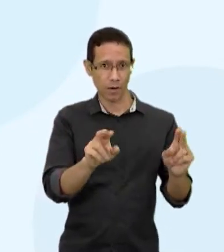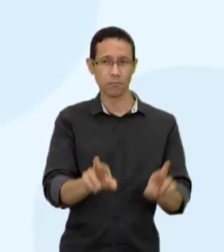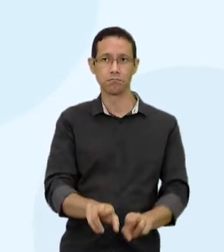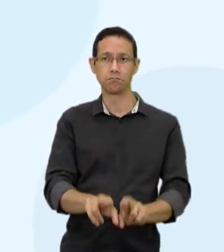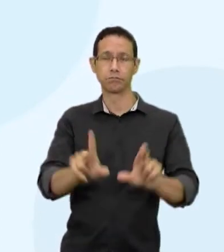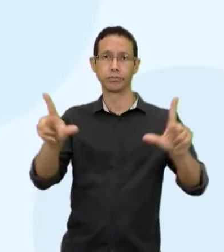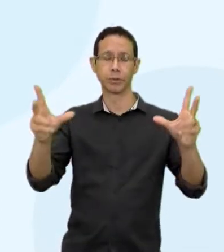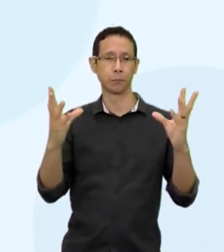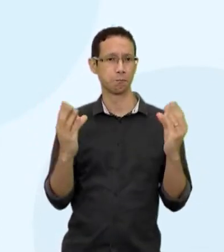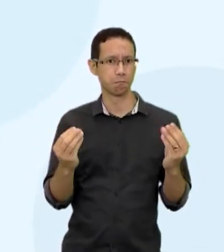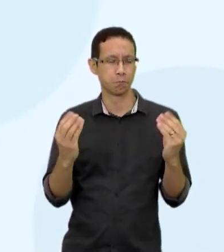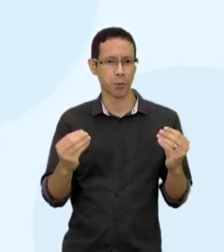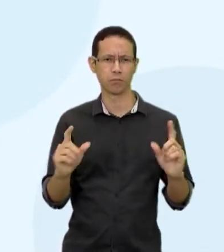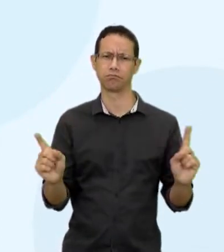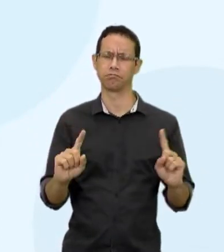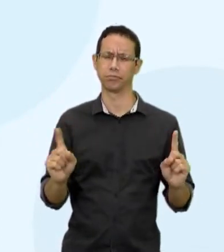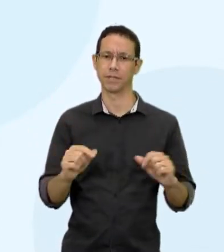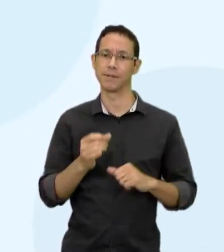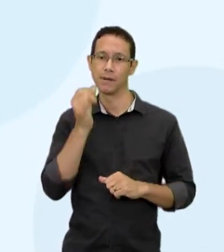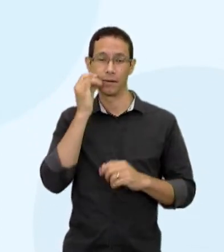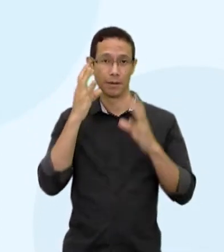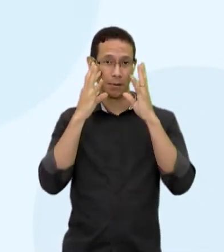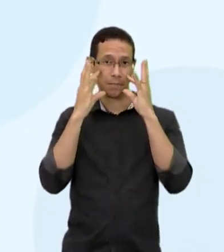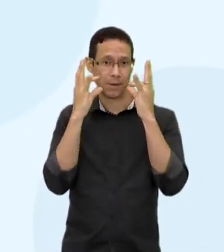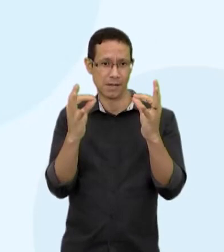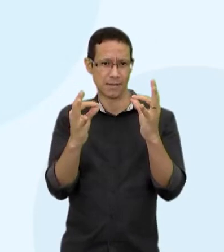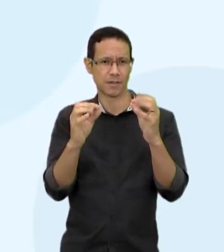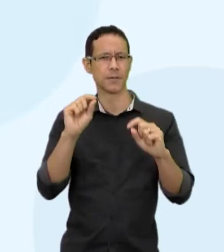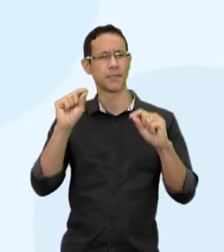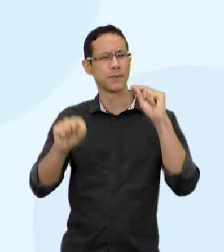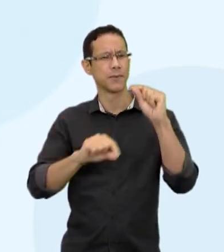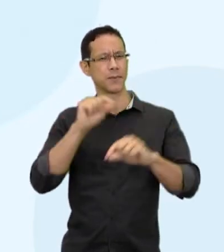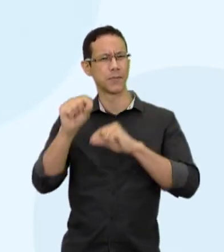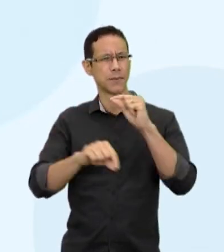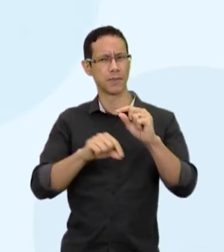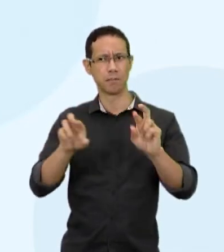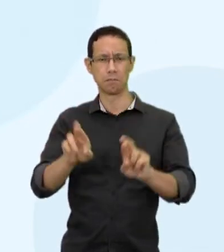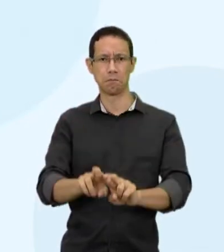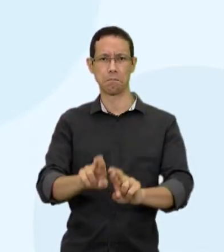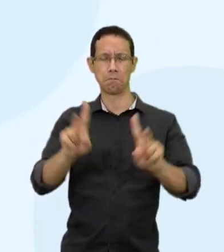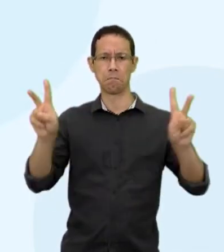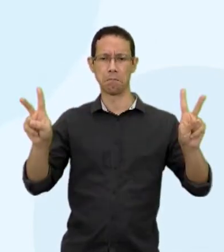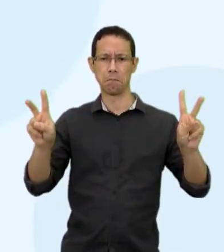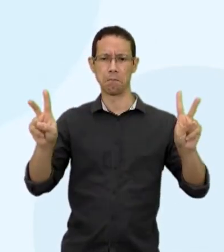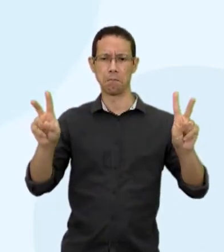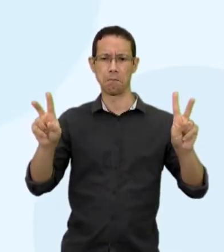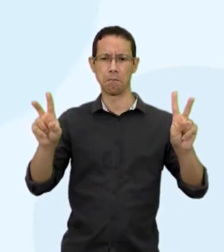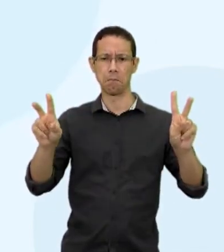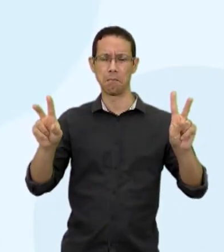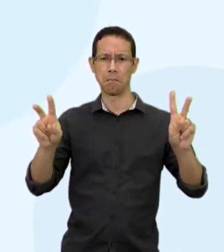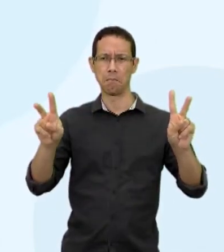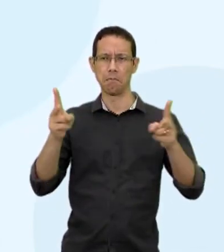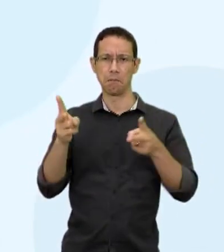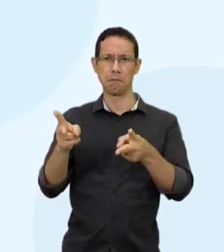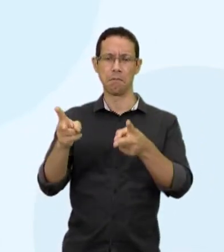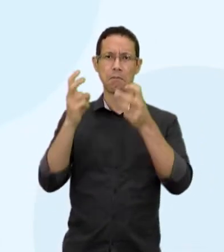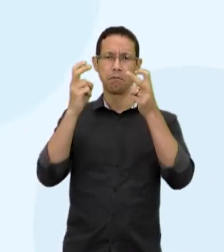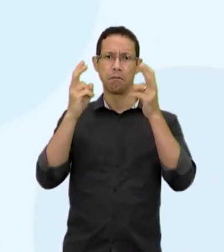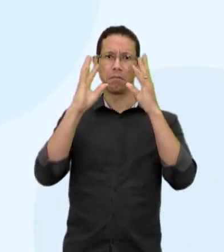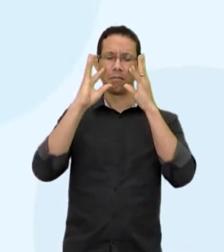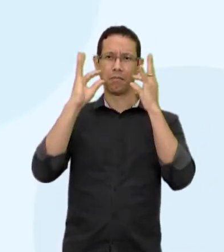essas nos chamem mais a atenção. O quê? Por que será que as diferenças, né, chamam mais